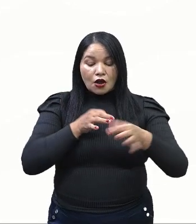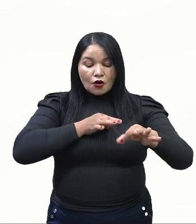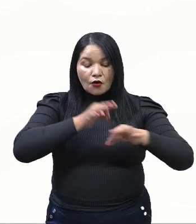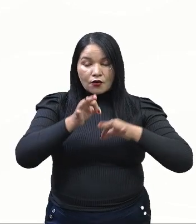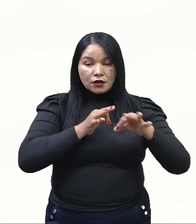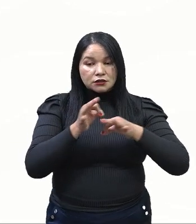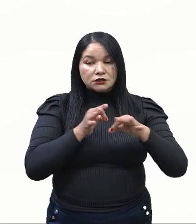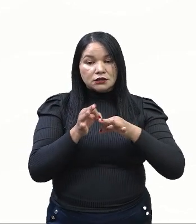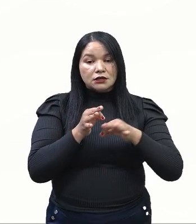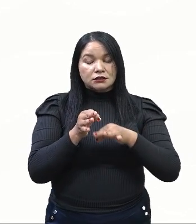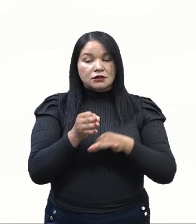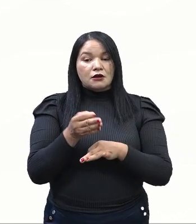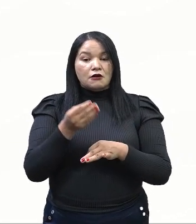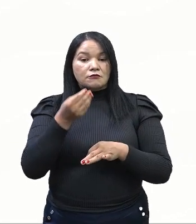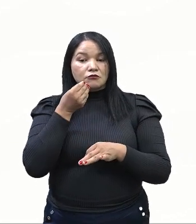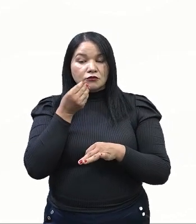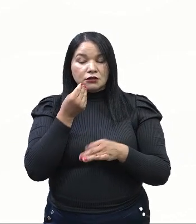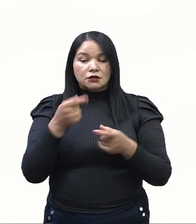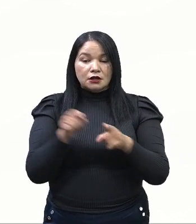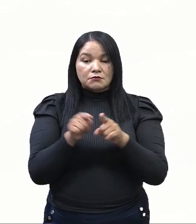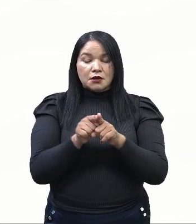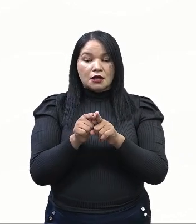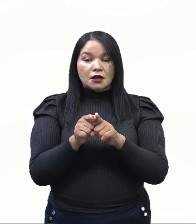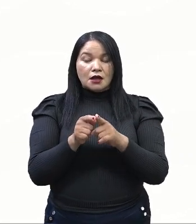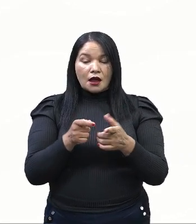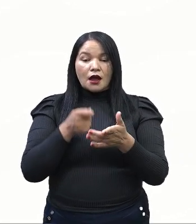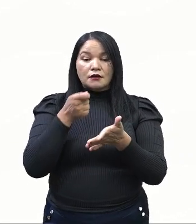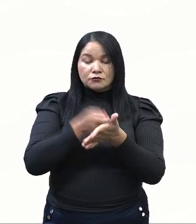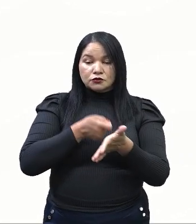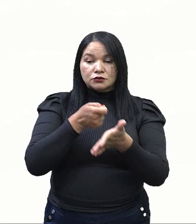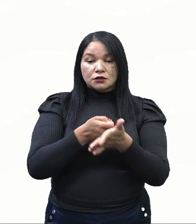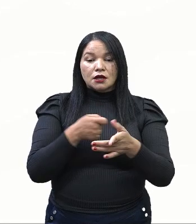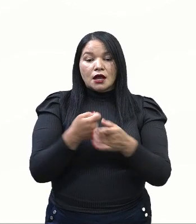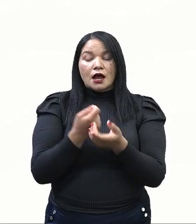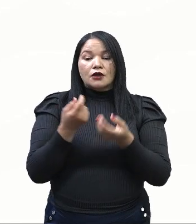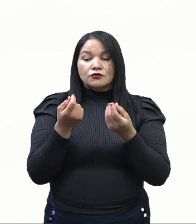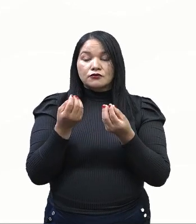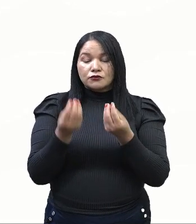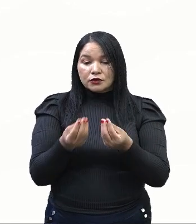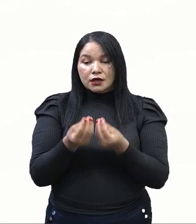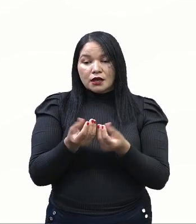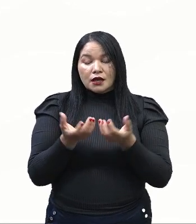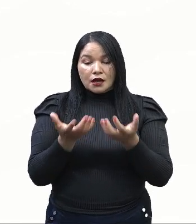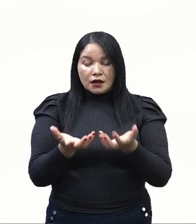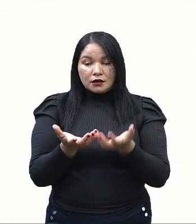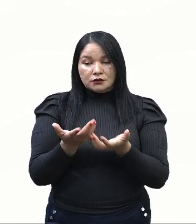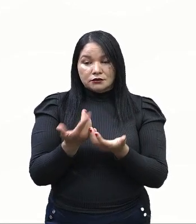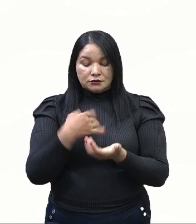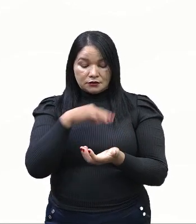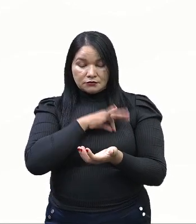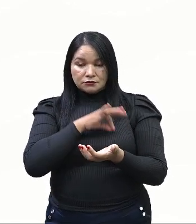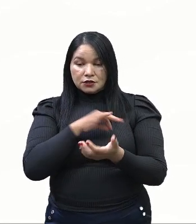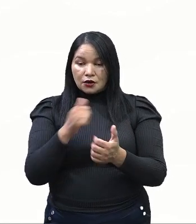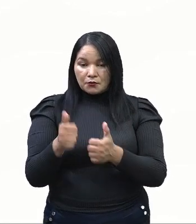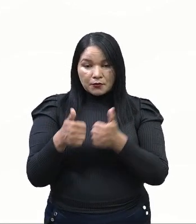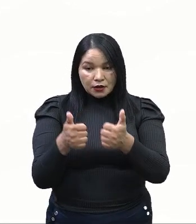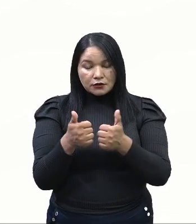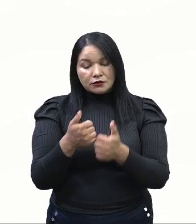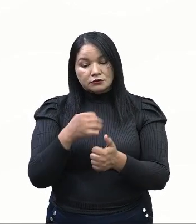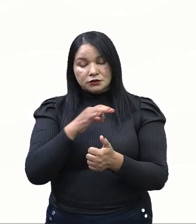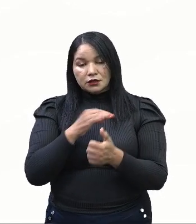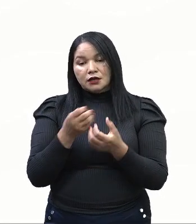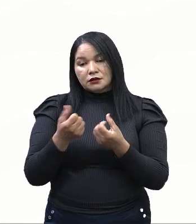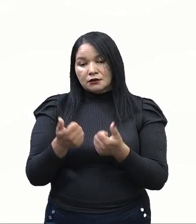e protestar, exigindo melhores condições de trabalho e melhores salários. Então, por conta disso,